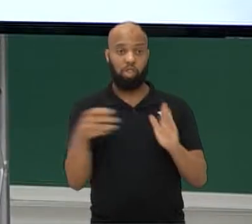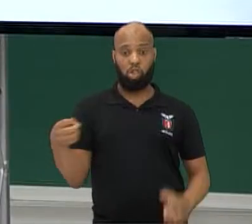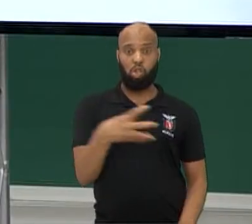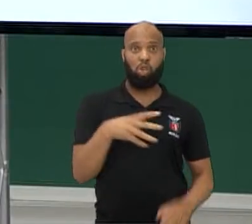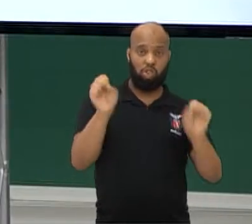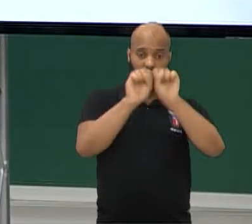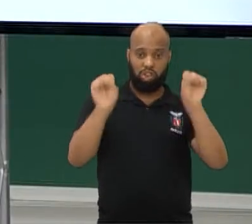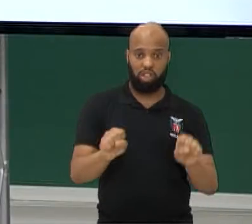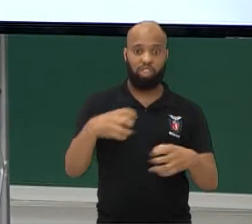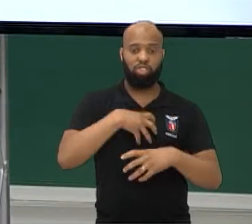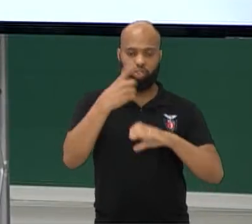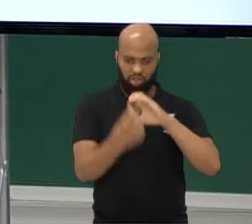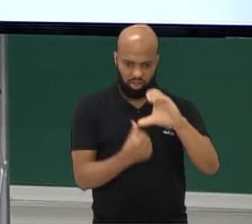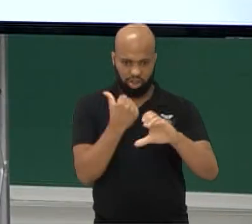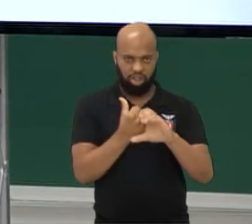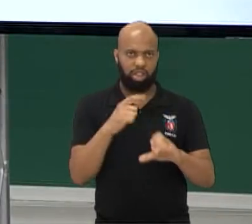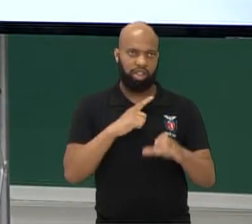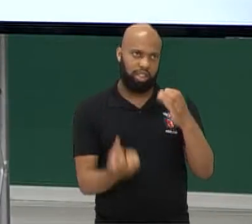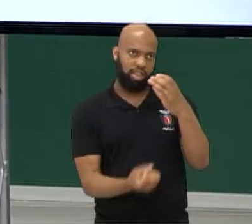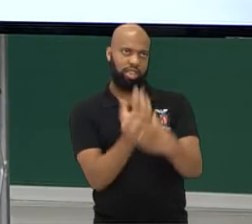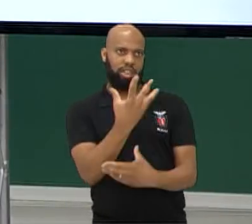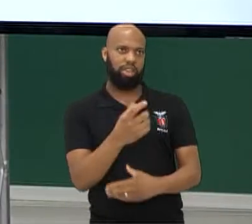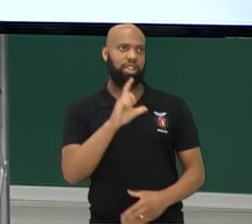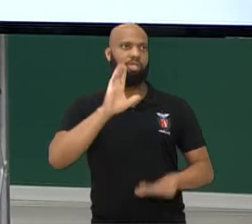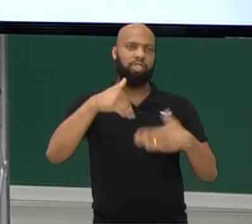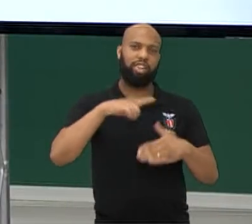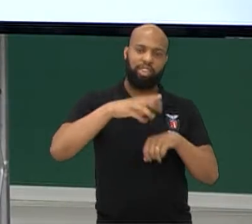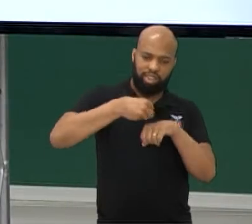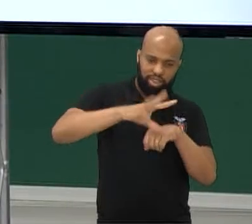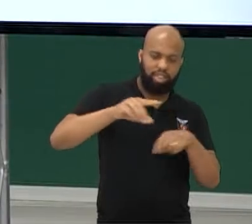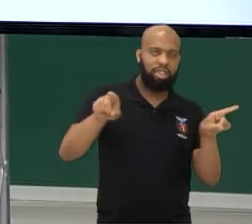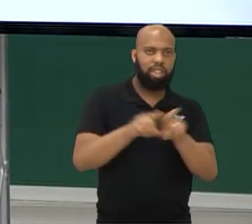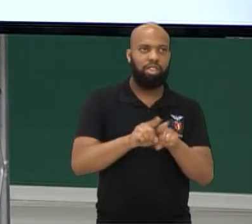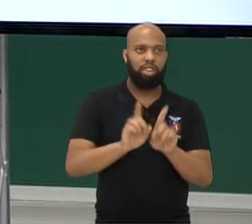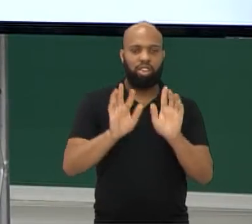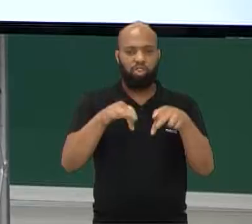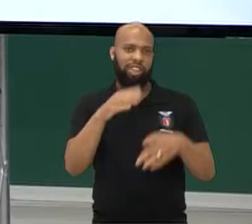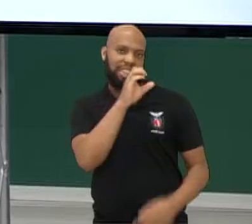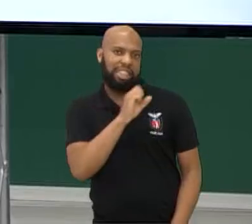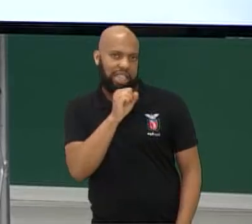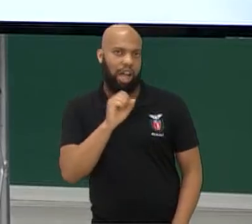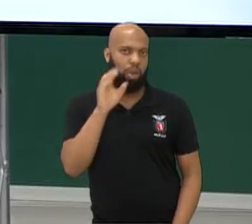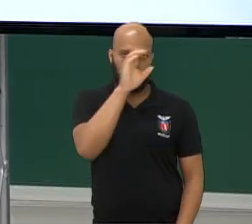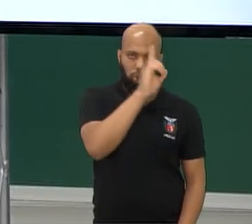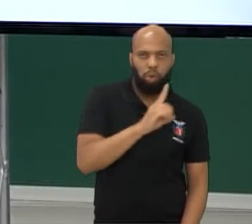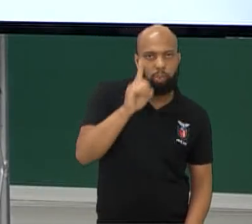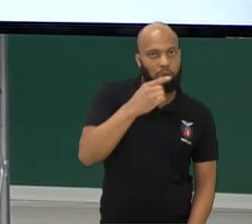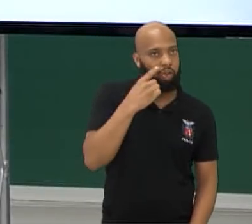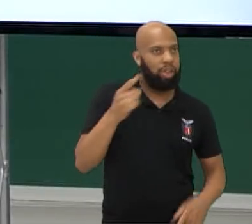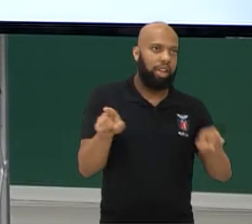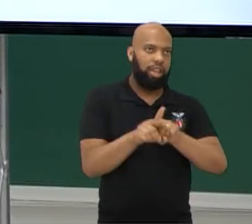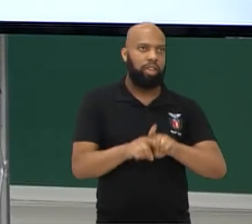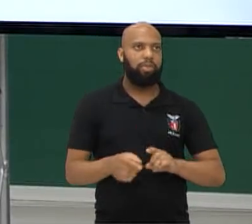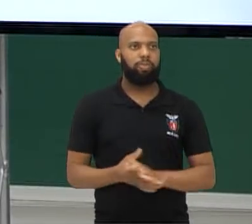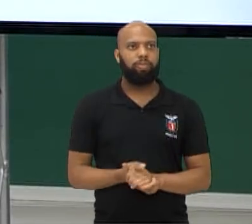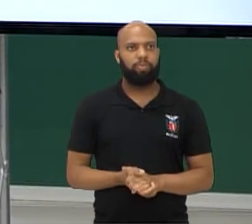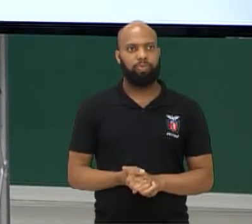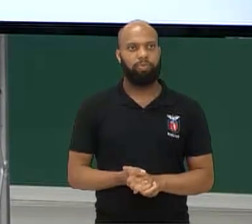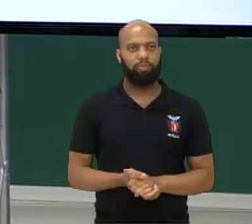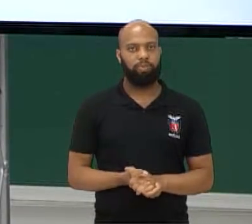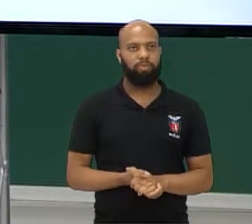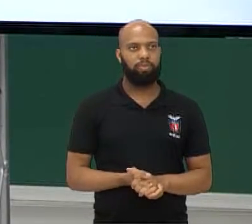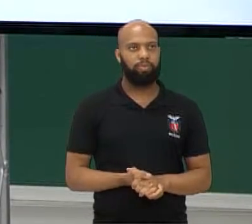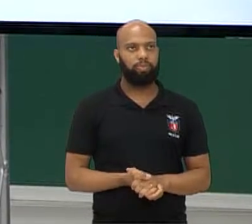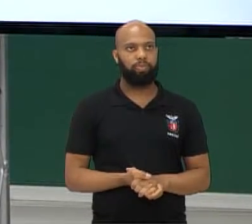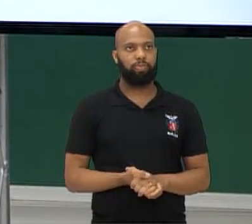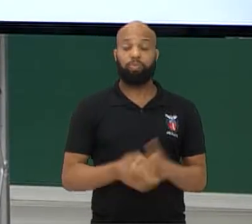sistema chamado capitalismo que está surgindo. Então já fica a dica também para o final de semana assistir Tempos Modernos, do Chaplin.